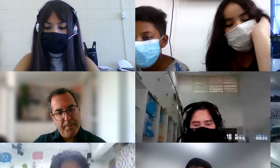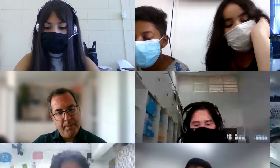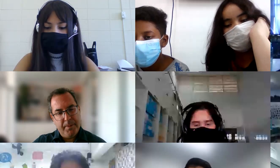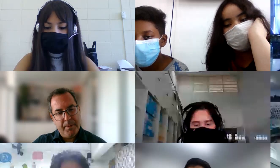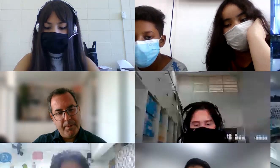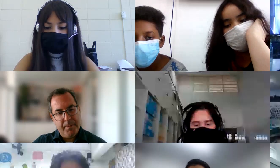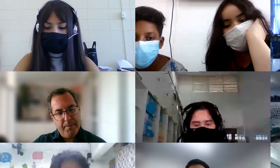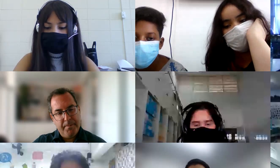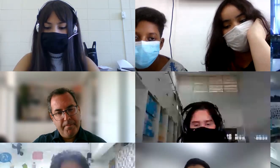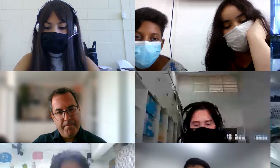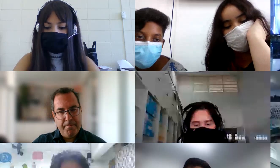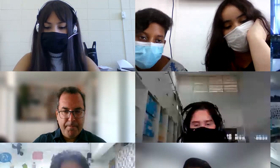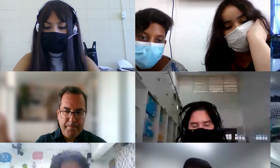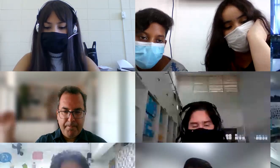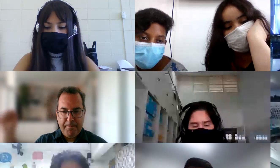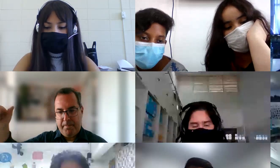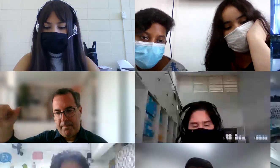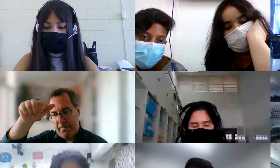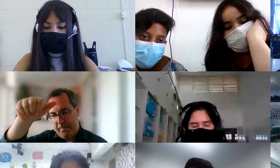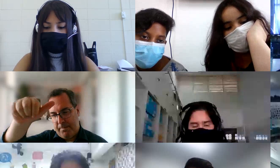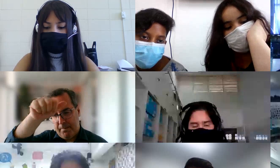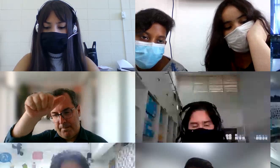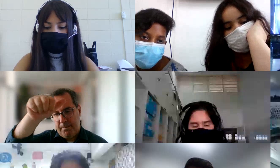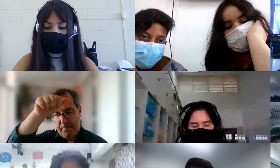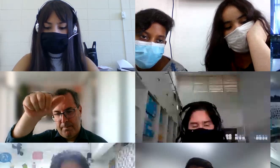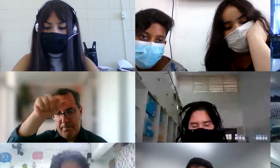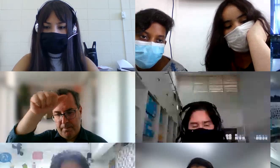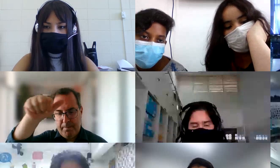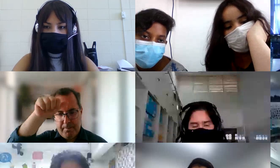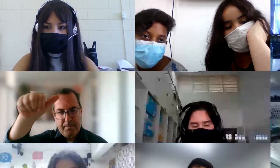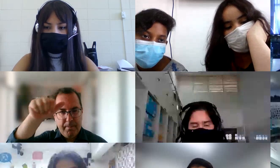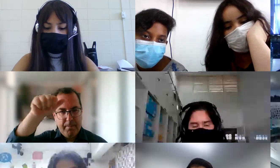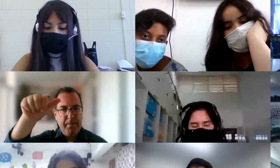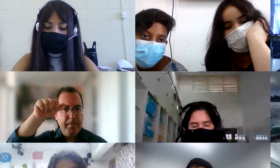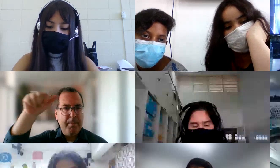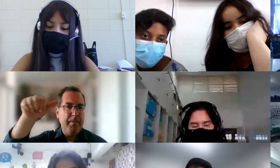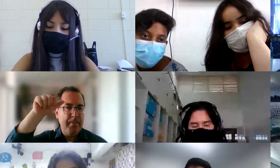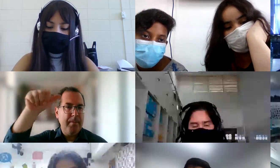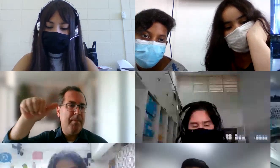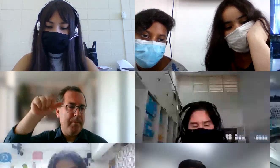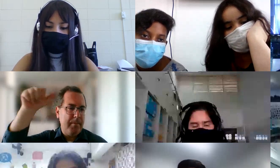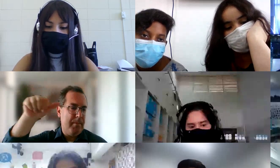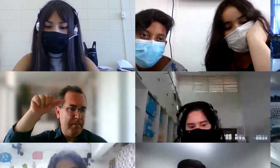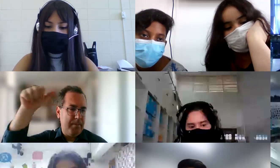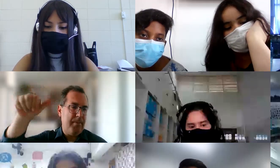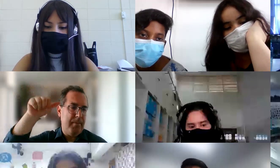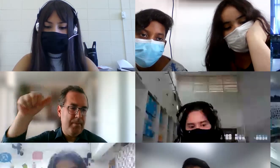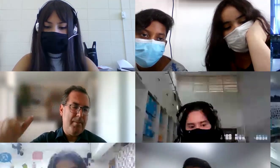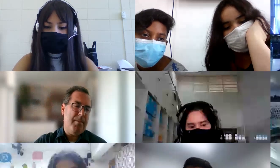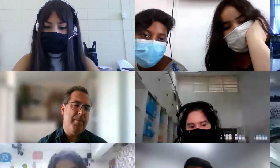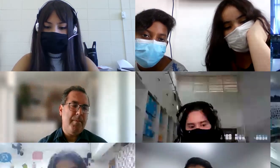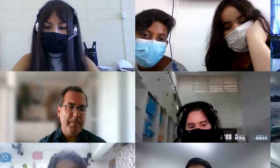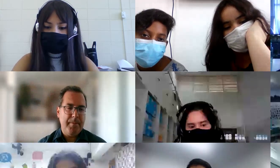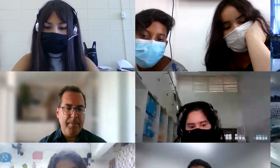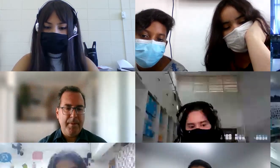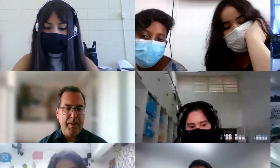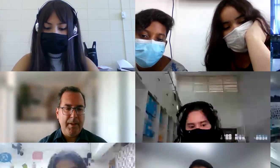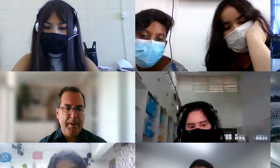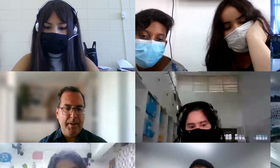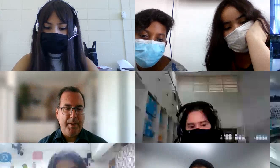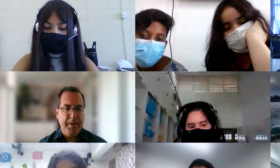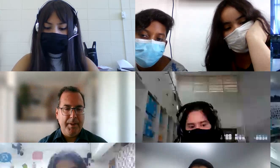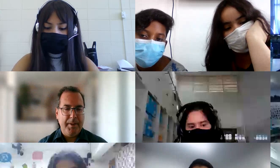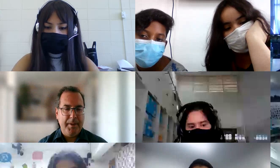doutor Benito, muito obrigada mais uma vez. É um imenso prazer sempre contar com a sua parceria, com